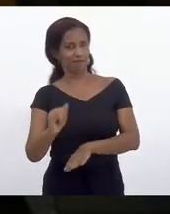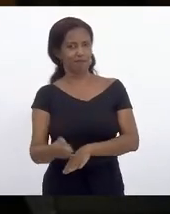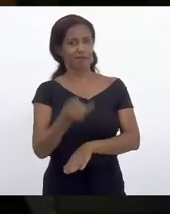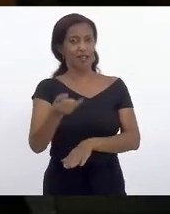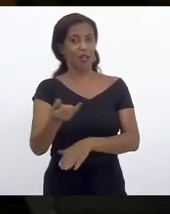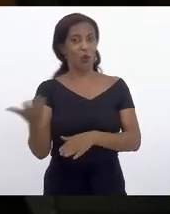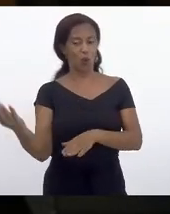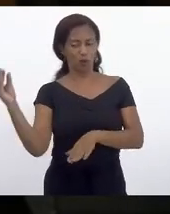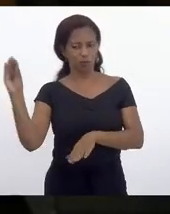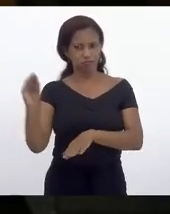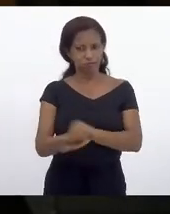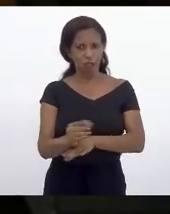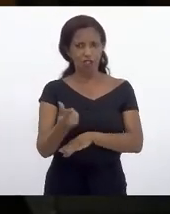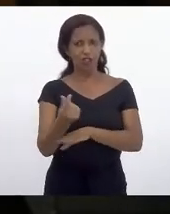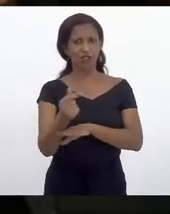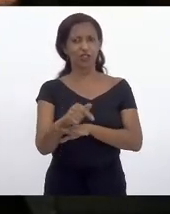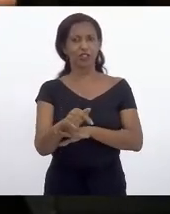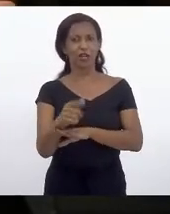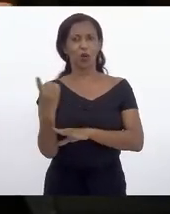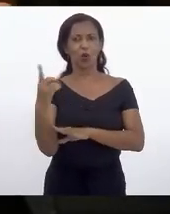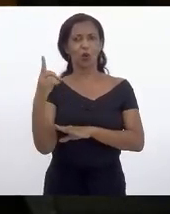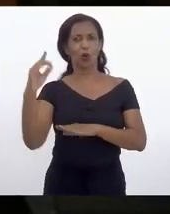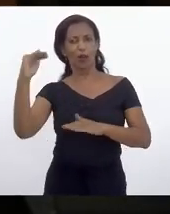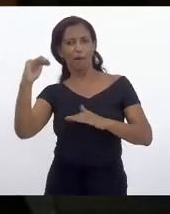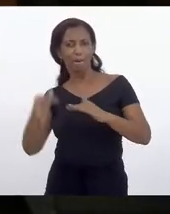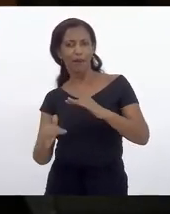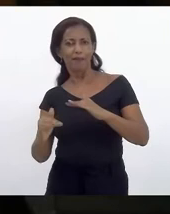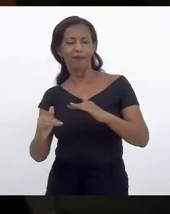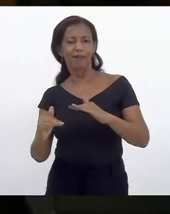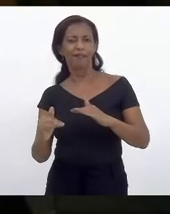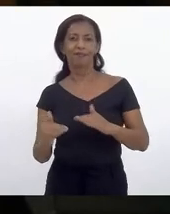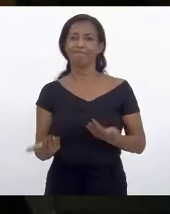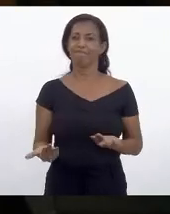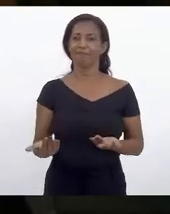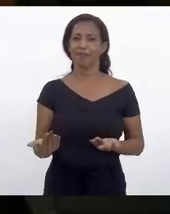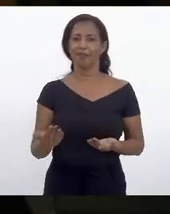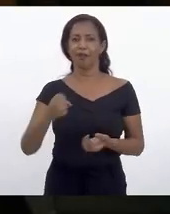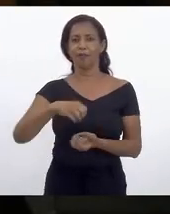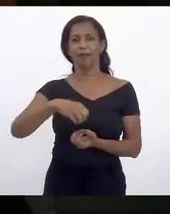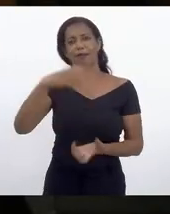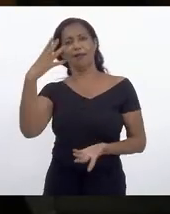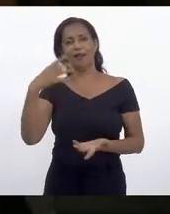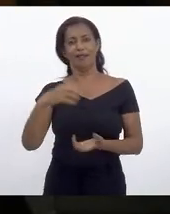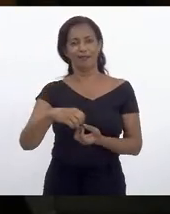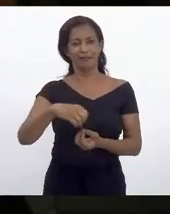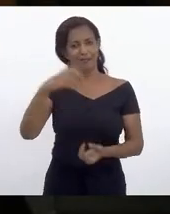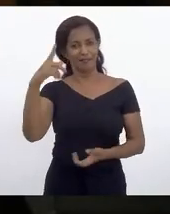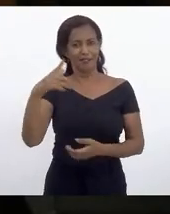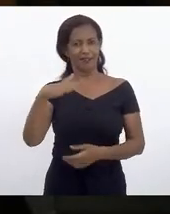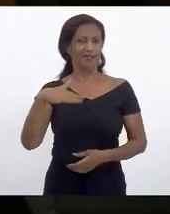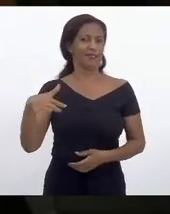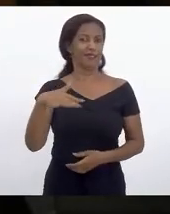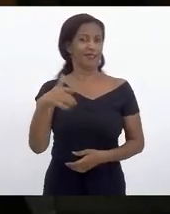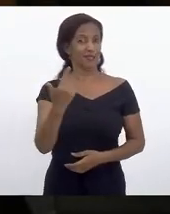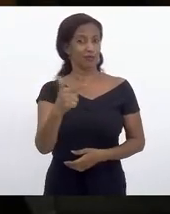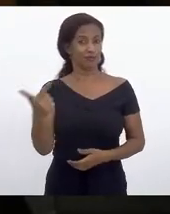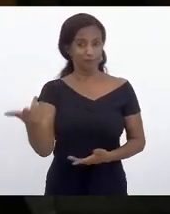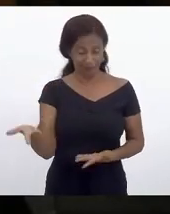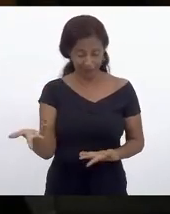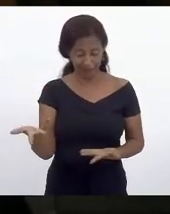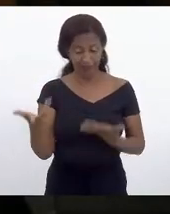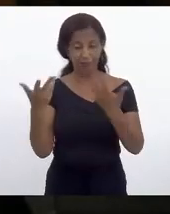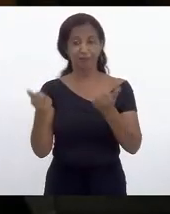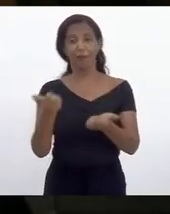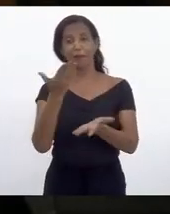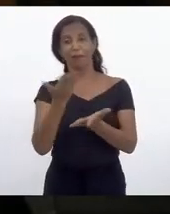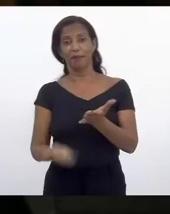Quando bota dinheiro aqui, o dólar cai. É um milagre. Um milagre nessa área não existe, vamos